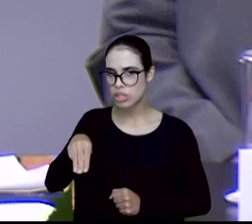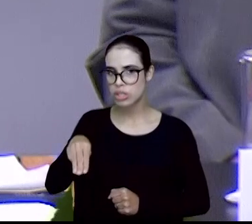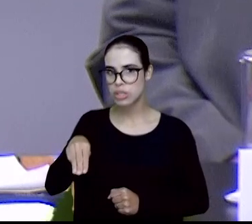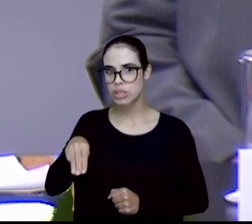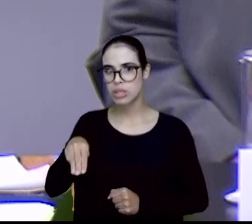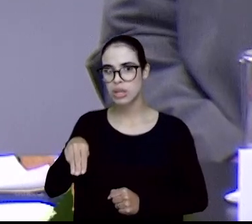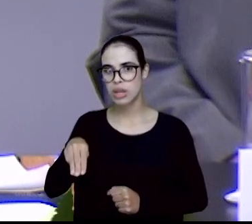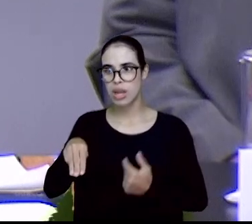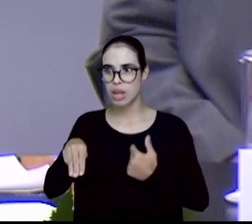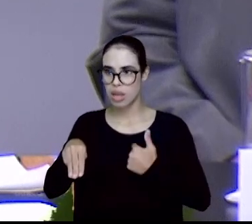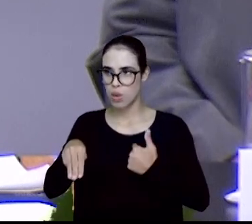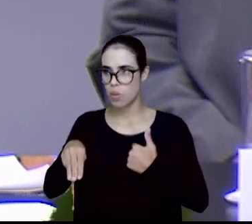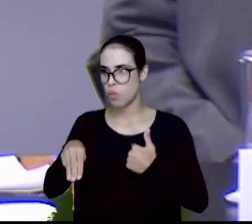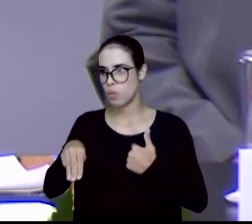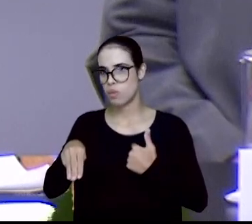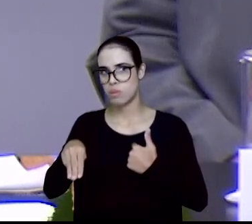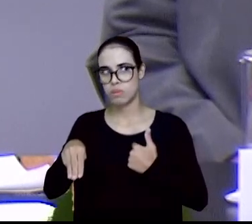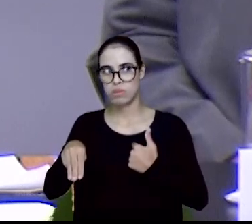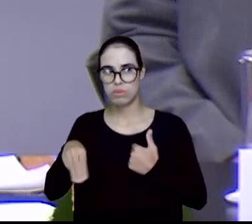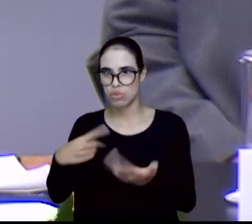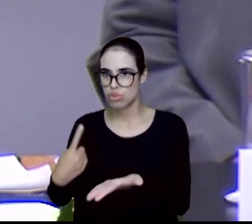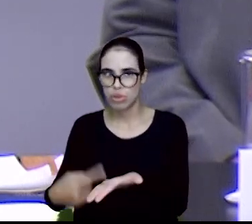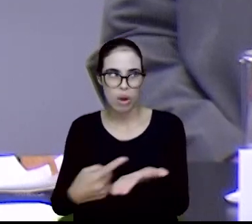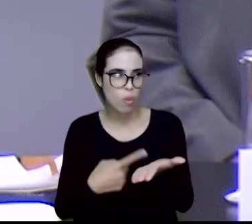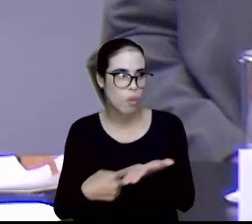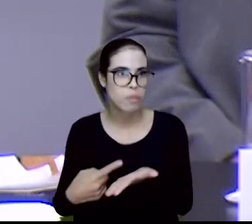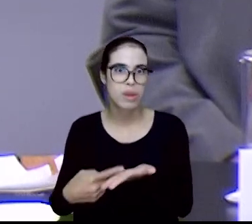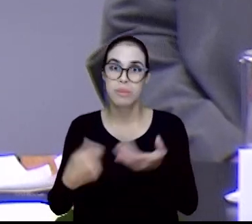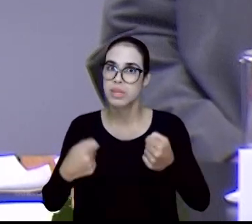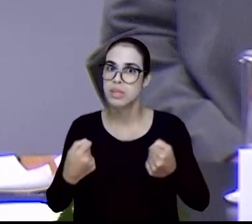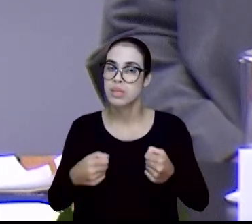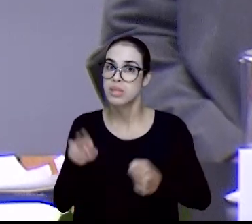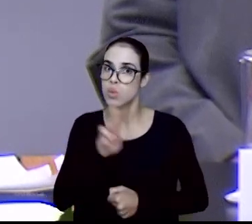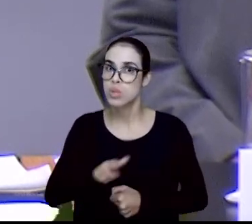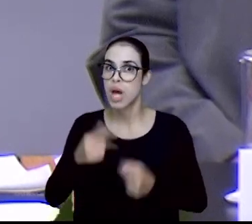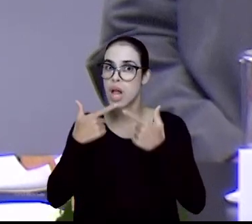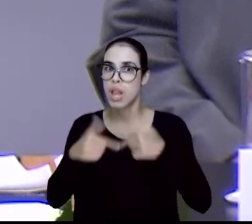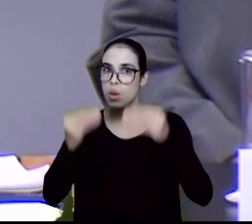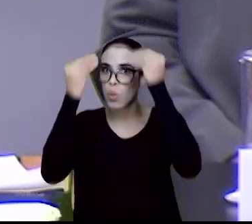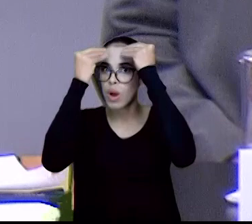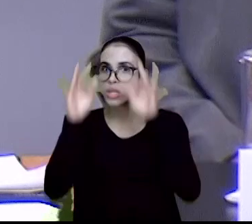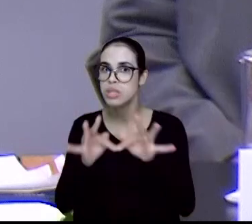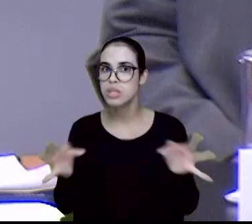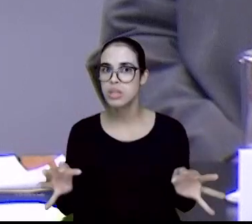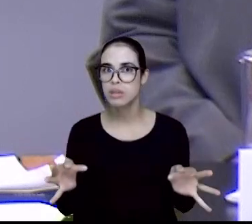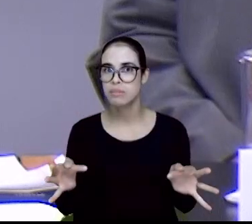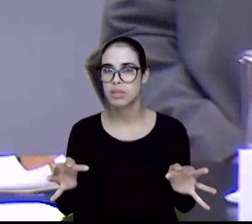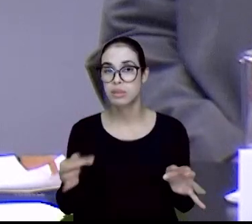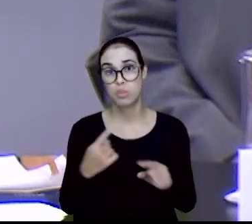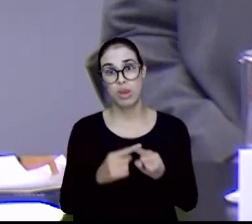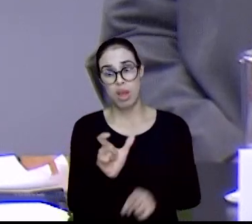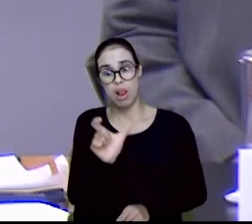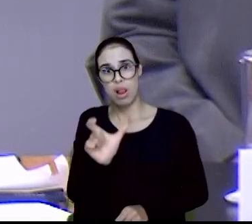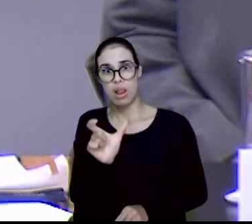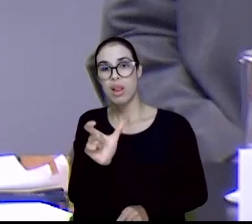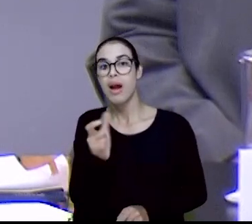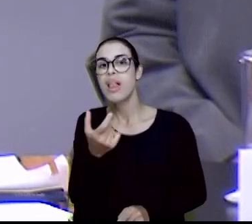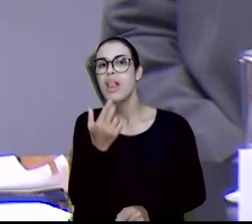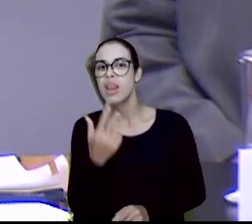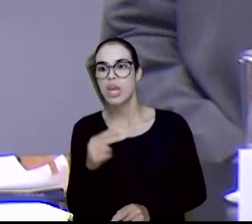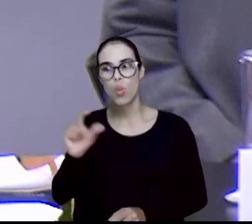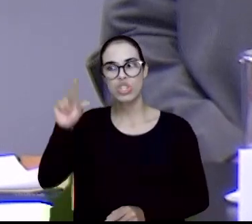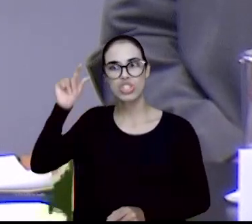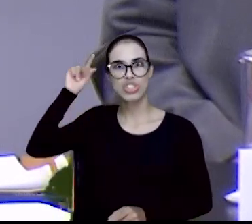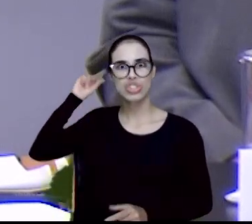pela linguagem simples, de modo que, se usar latim, tem que traduzir para a geração que não